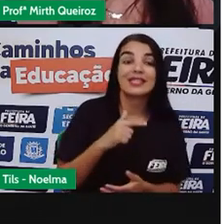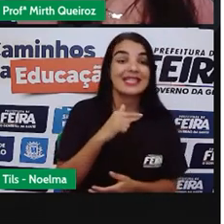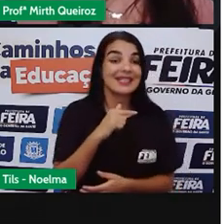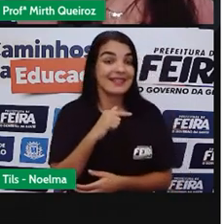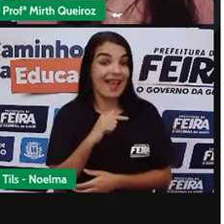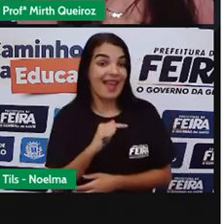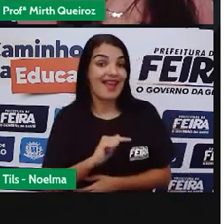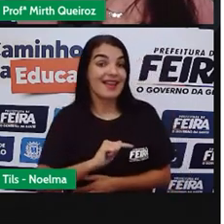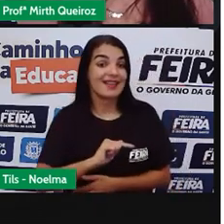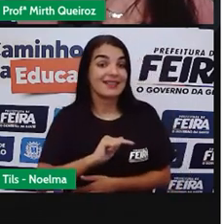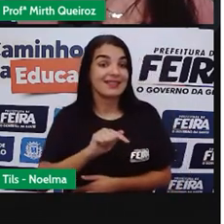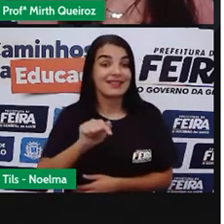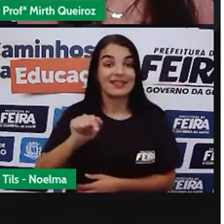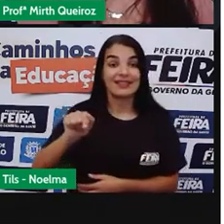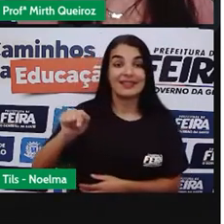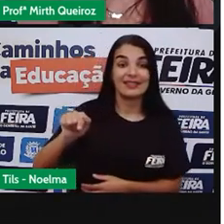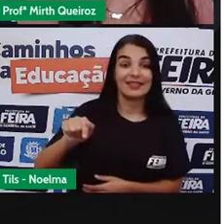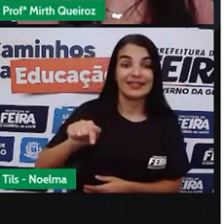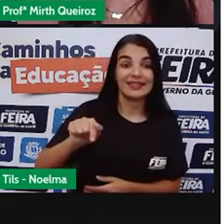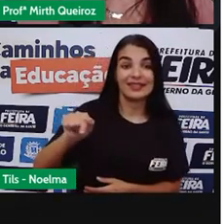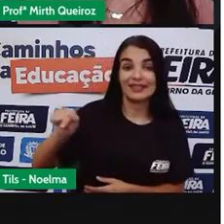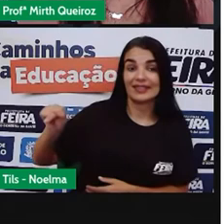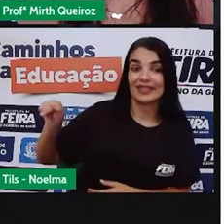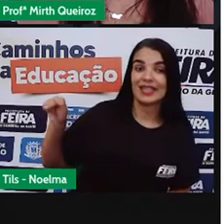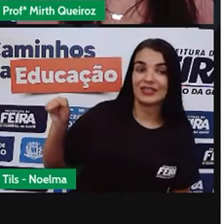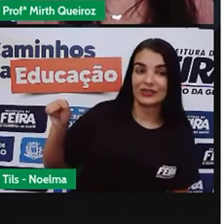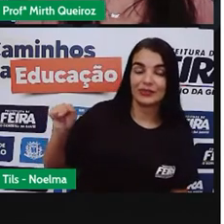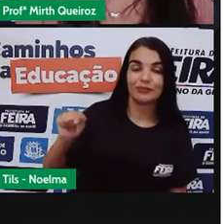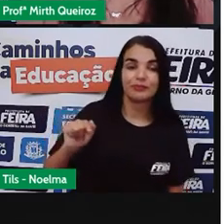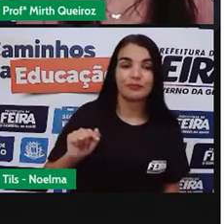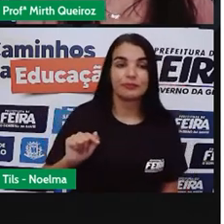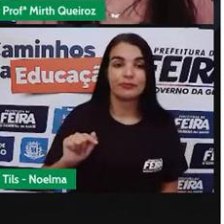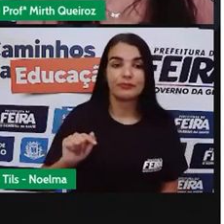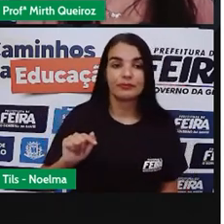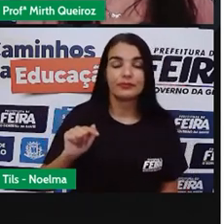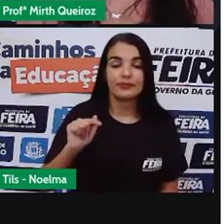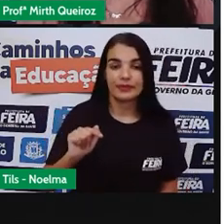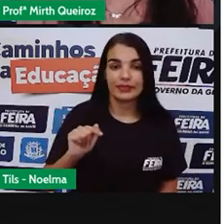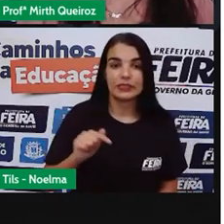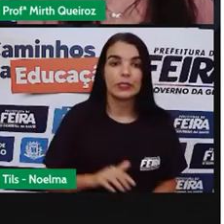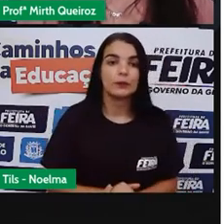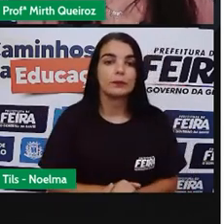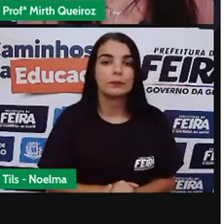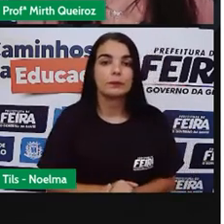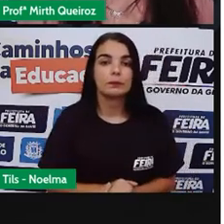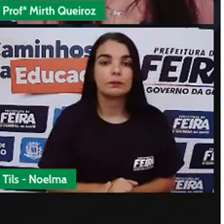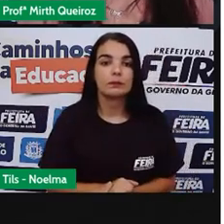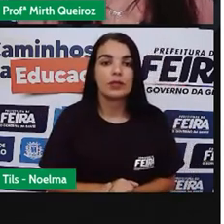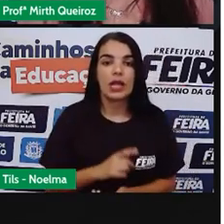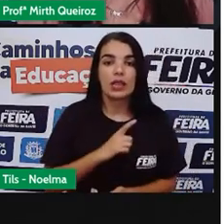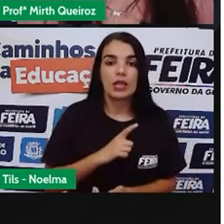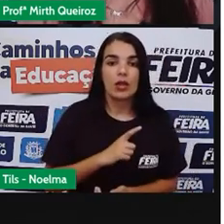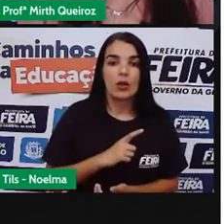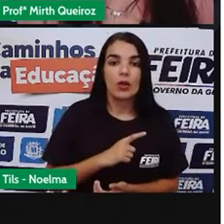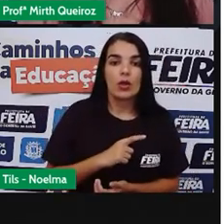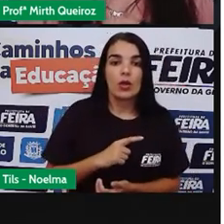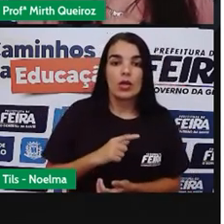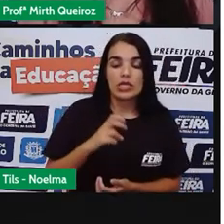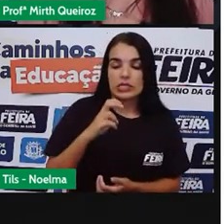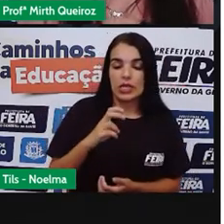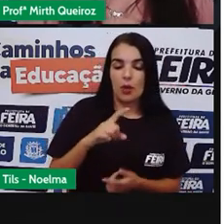7, né? Então, a gente já sabe que vai ter o numeral 7. Aqui em cima, o numeral 7. 6, 5 mais